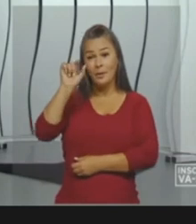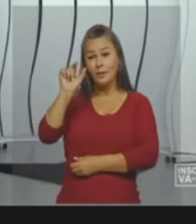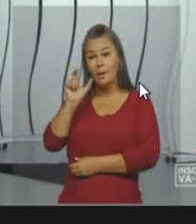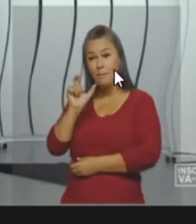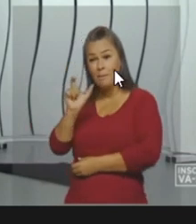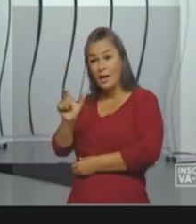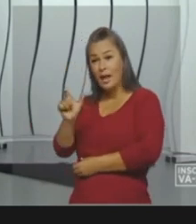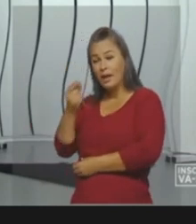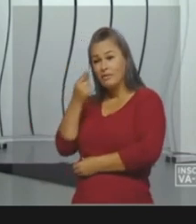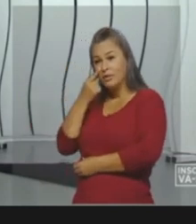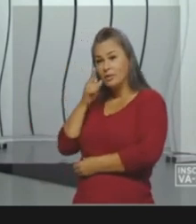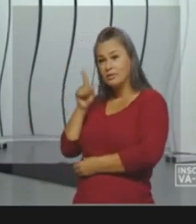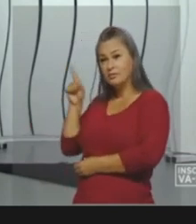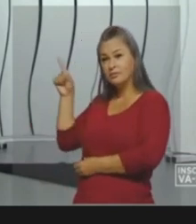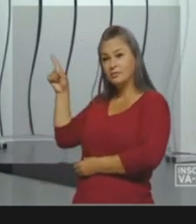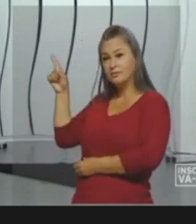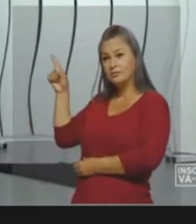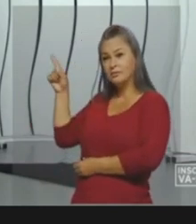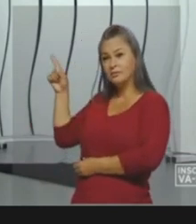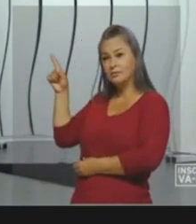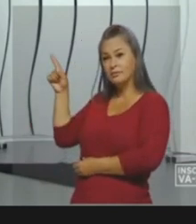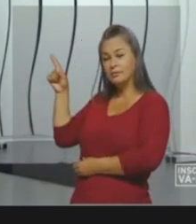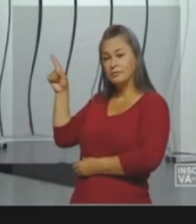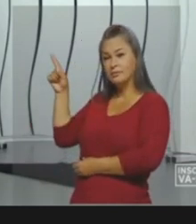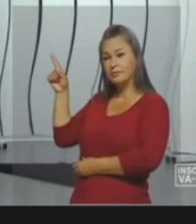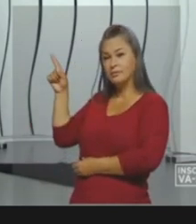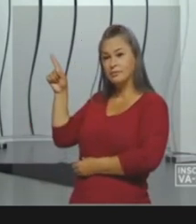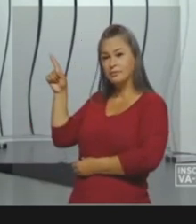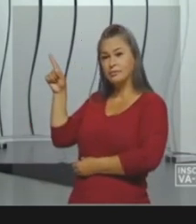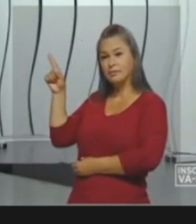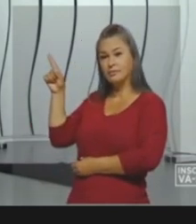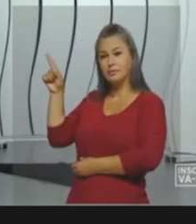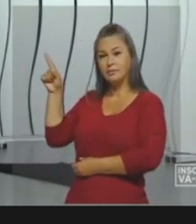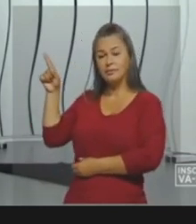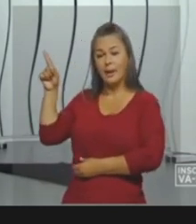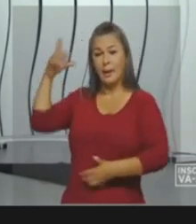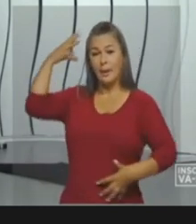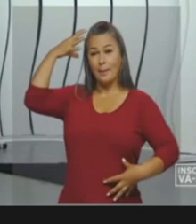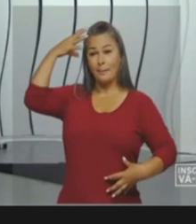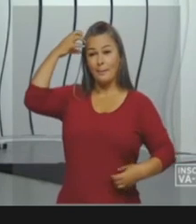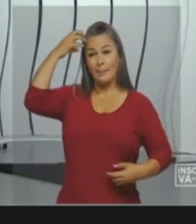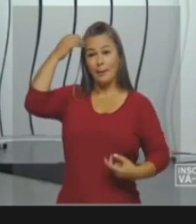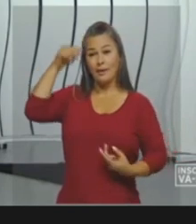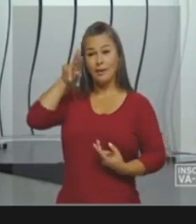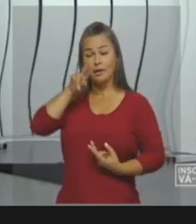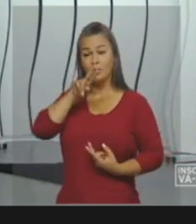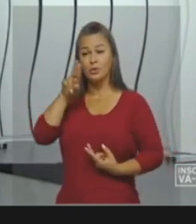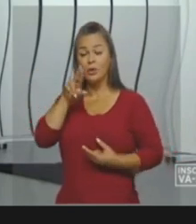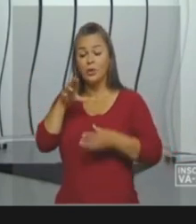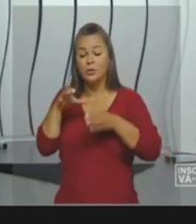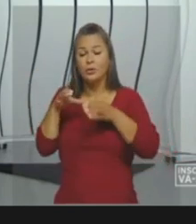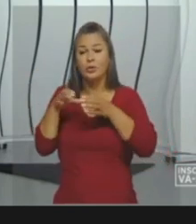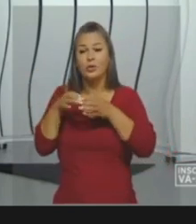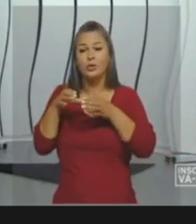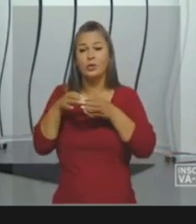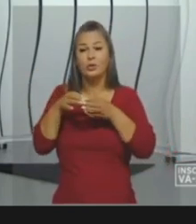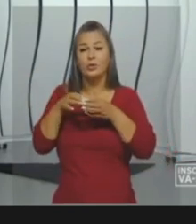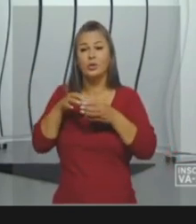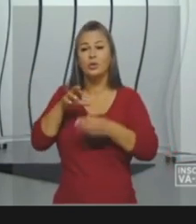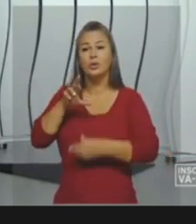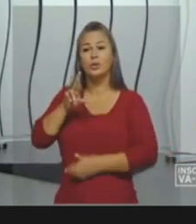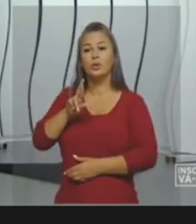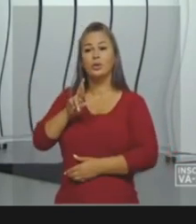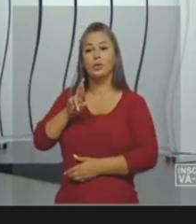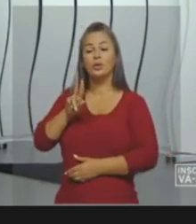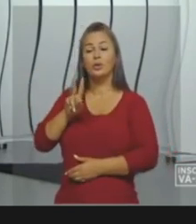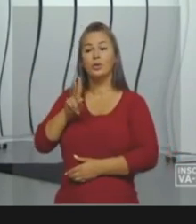olha. Opa, começa com RH. Os cientistas às vezes têm essas coisas assim, né? Deixa eu aproveitar alguma coisa ali que tem a ver, uma relação, e eu